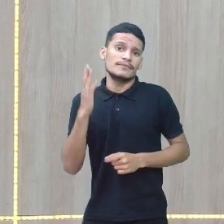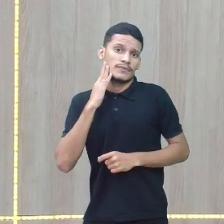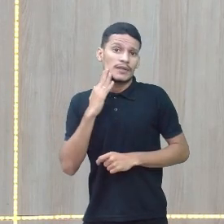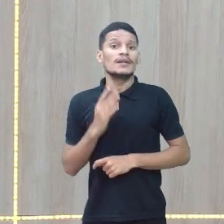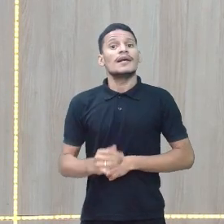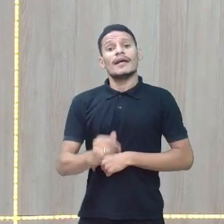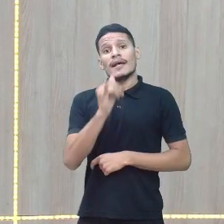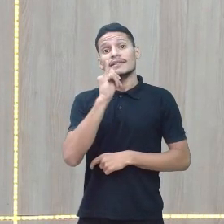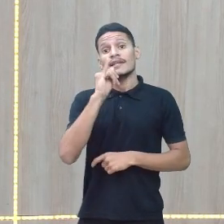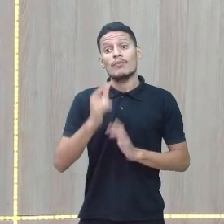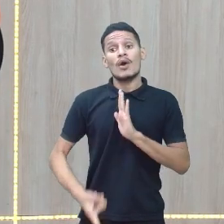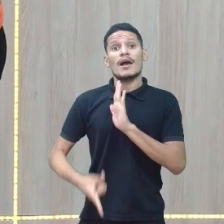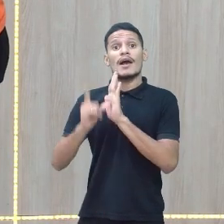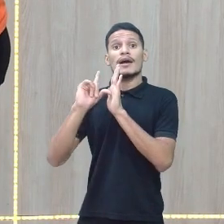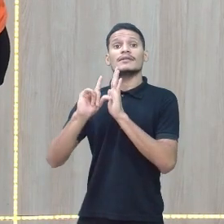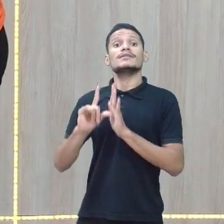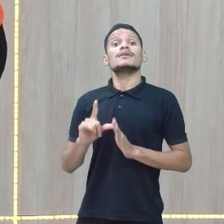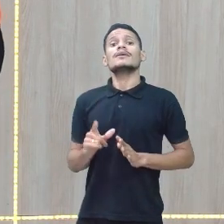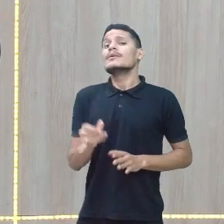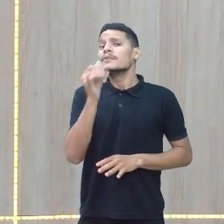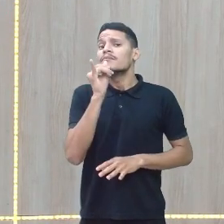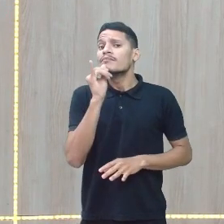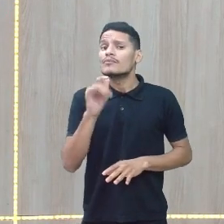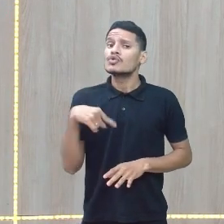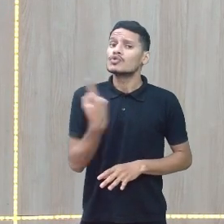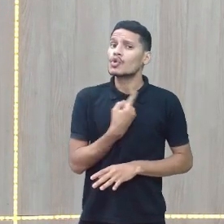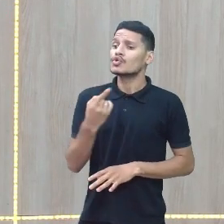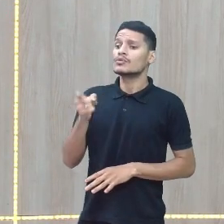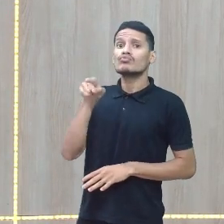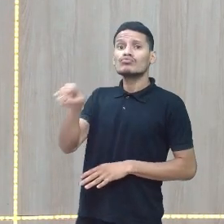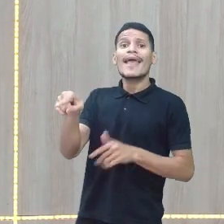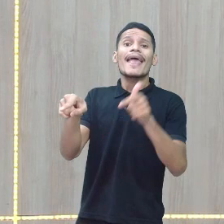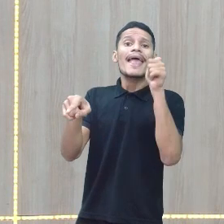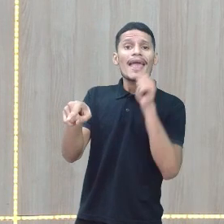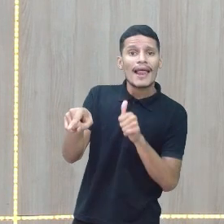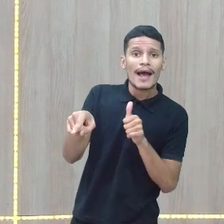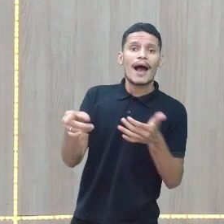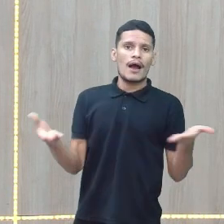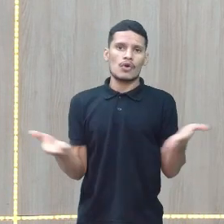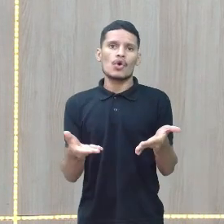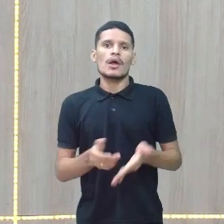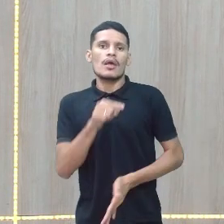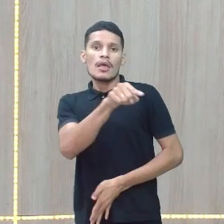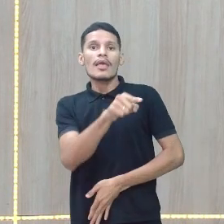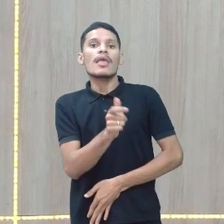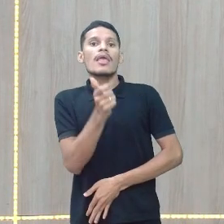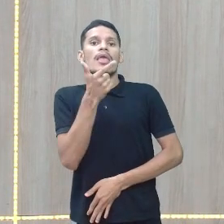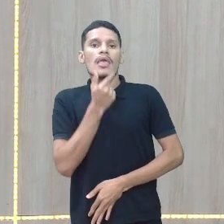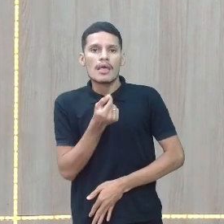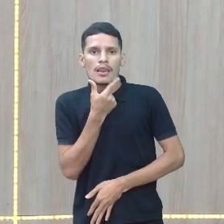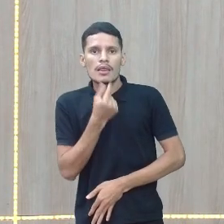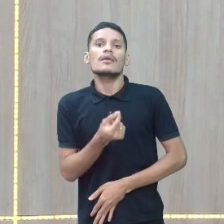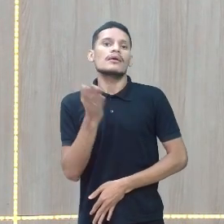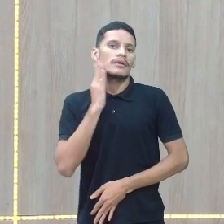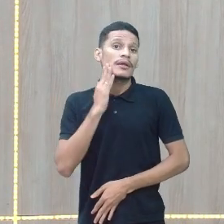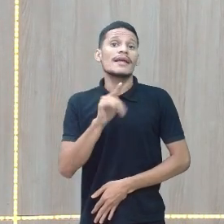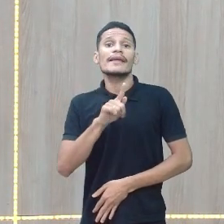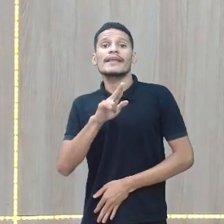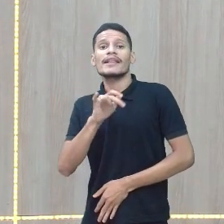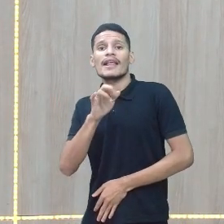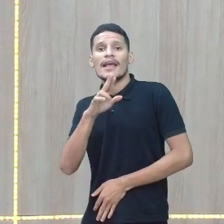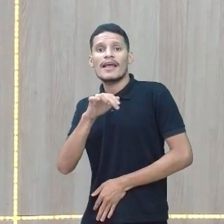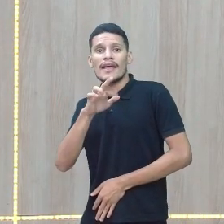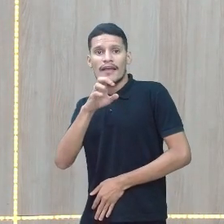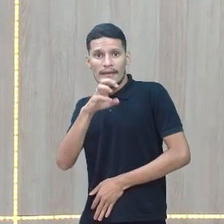No exemplo anterior, usamos ela, agora ele, não é? Então, Guilherme